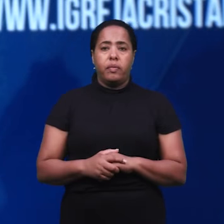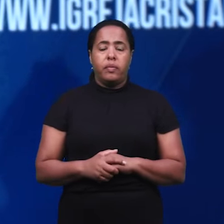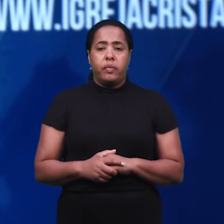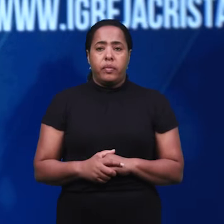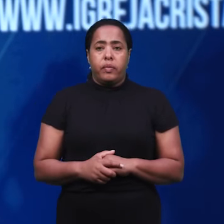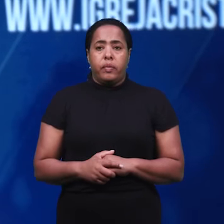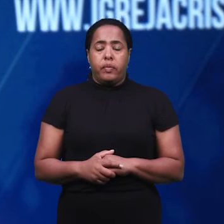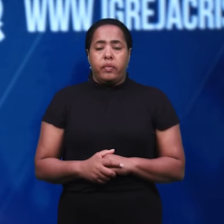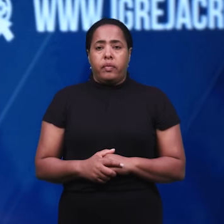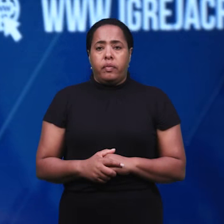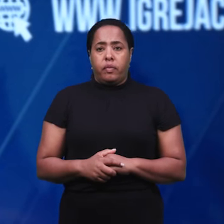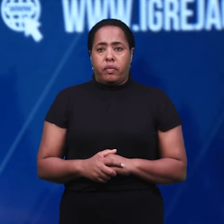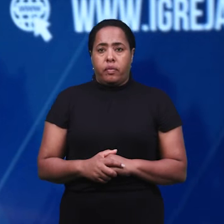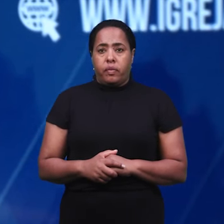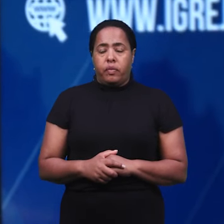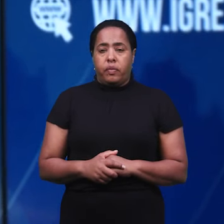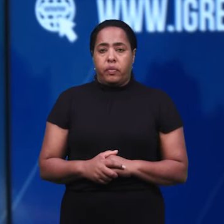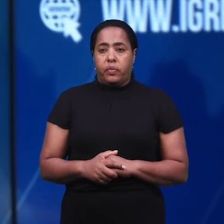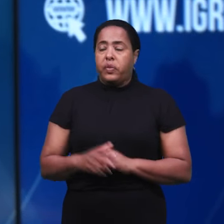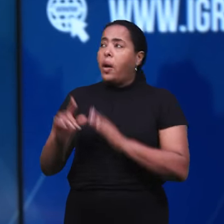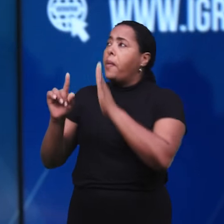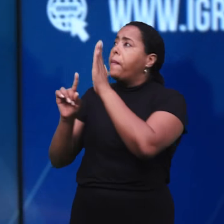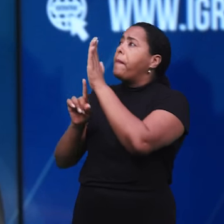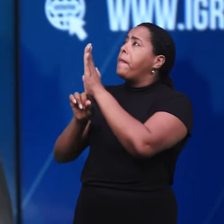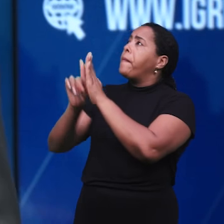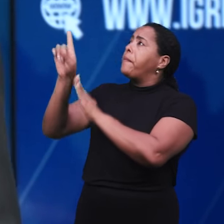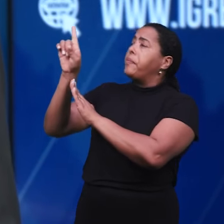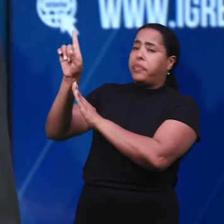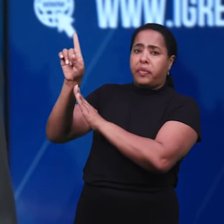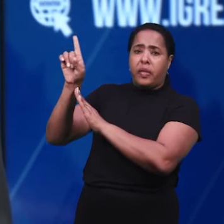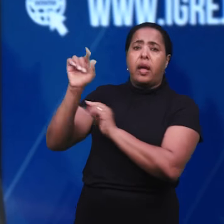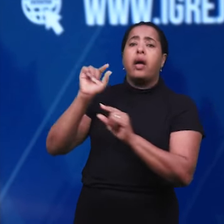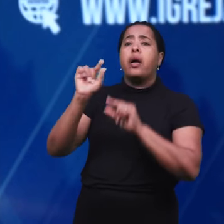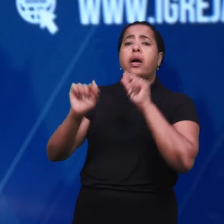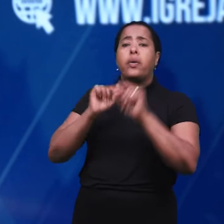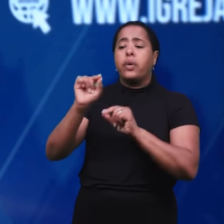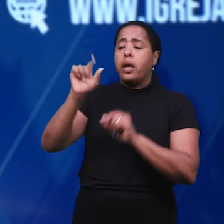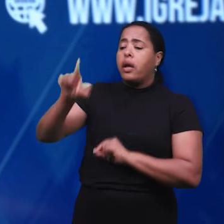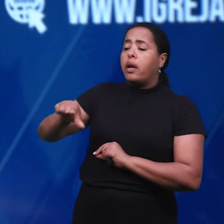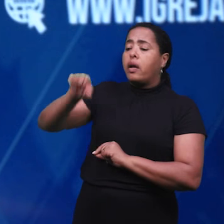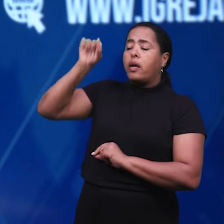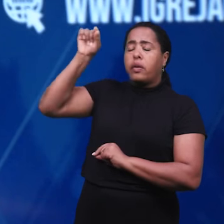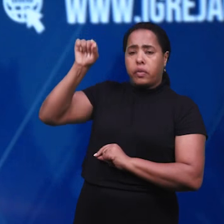Essa é uma palavra, sobre consultar ao Senhor, essa é uma decisão